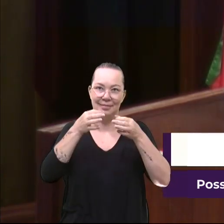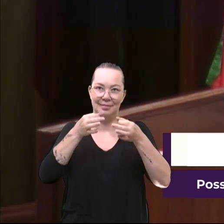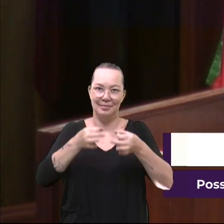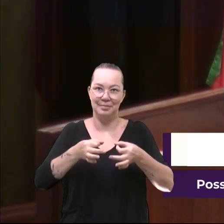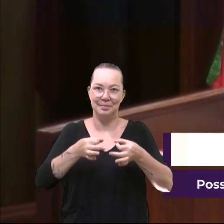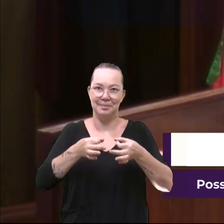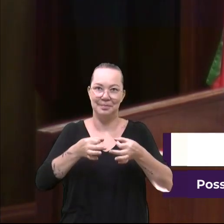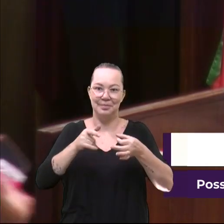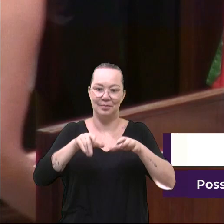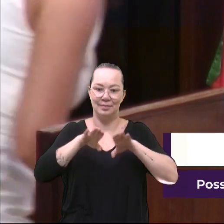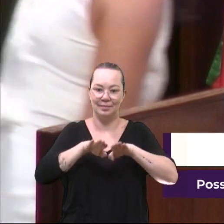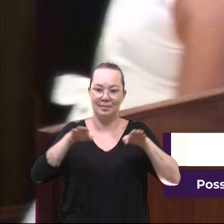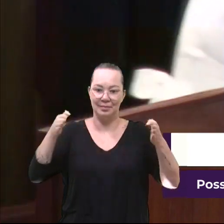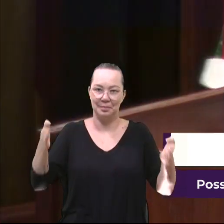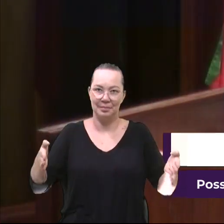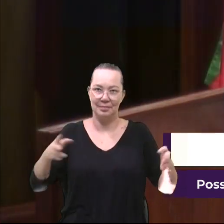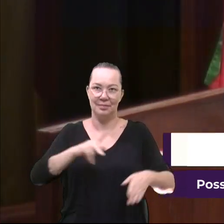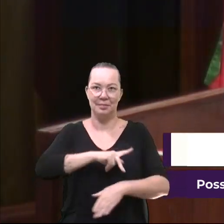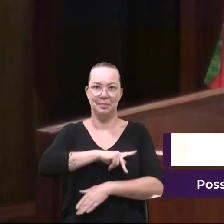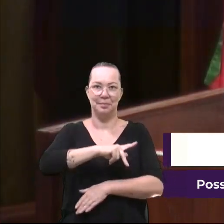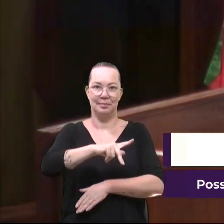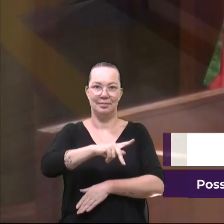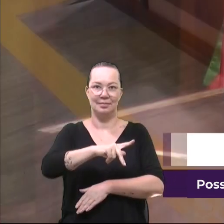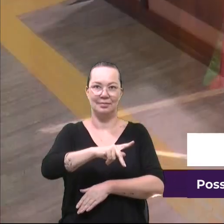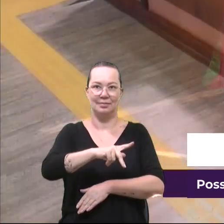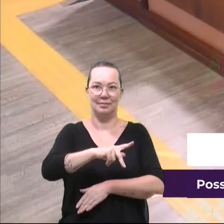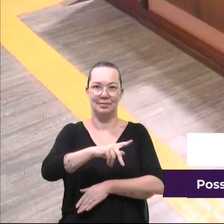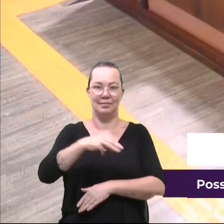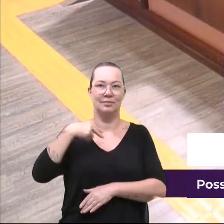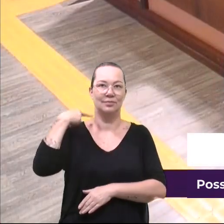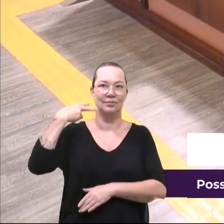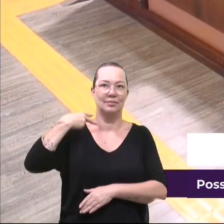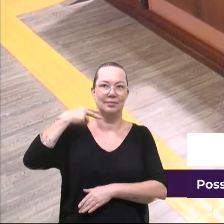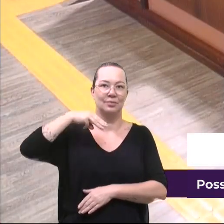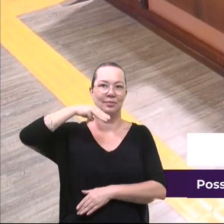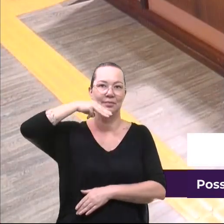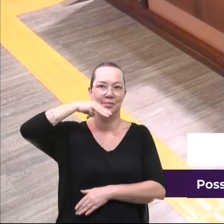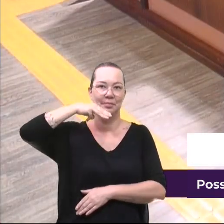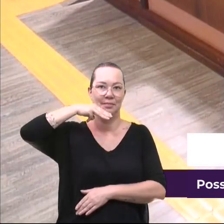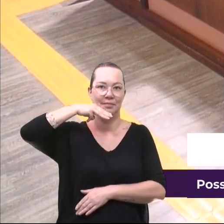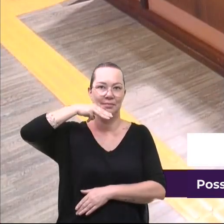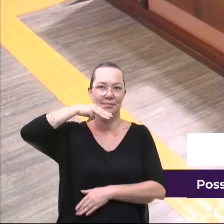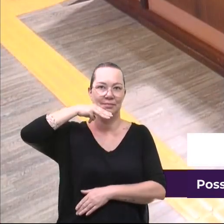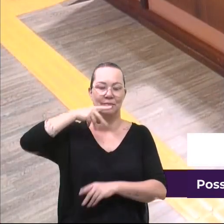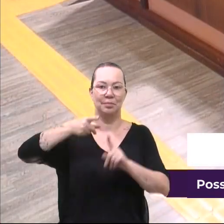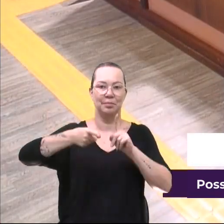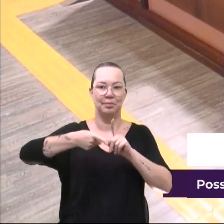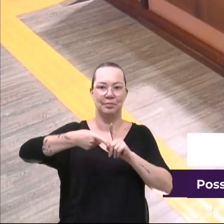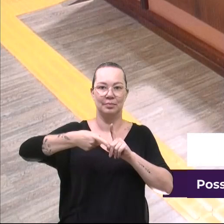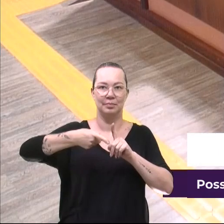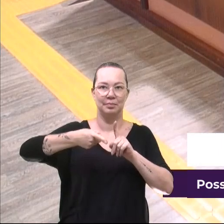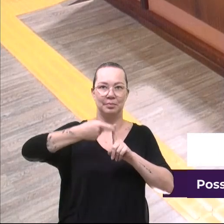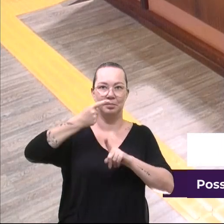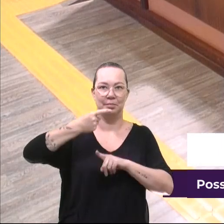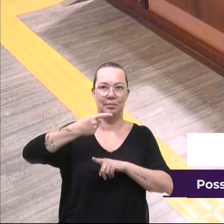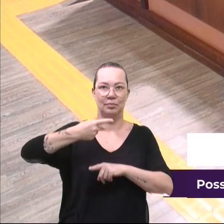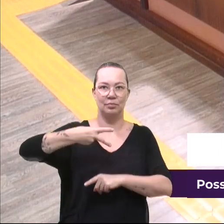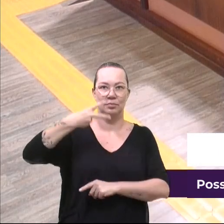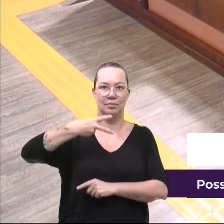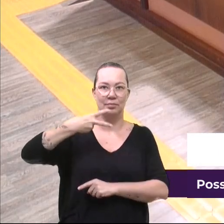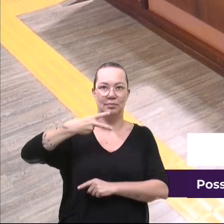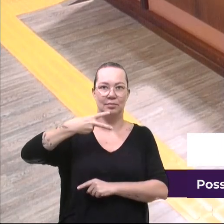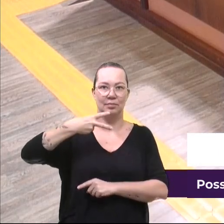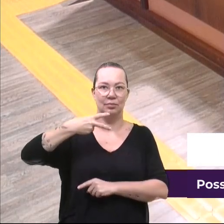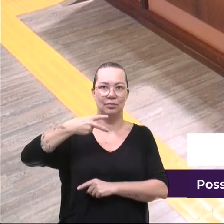mesa. Presidente, vereadora Marisol Santos. Primeiro vice-presidente, vereador Adriano